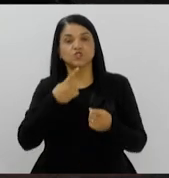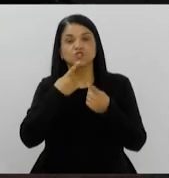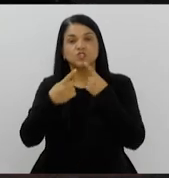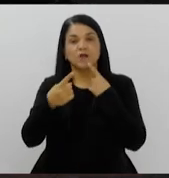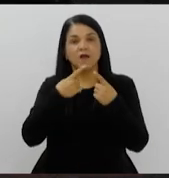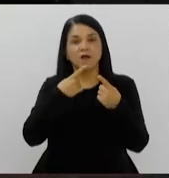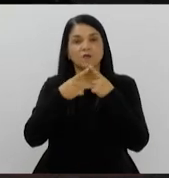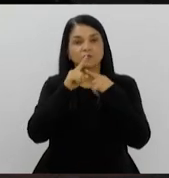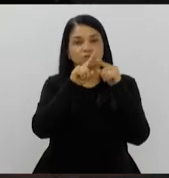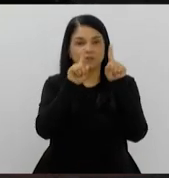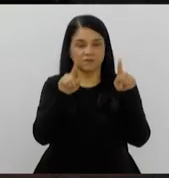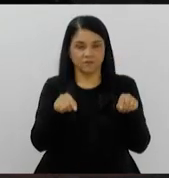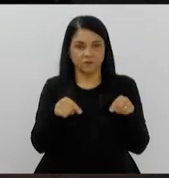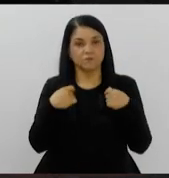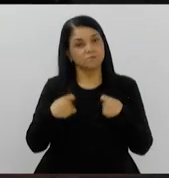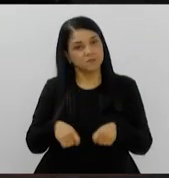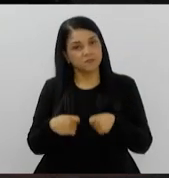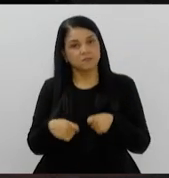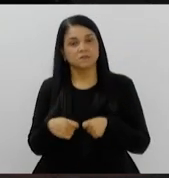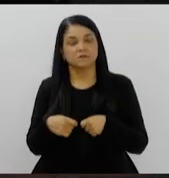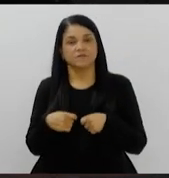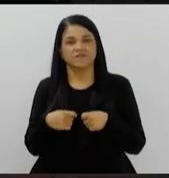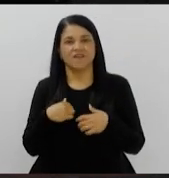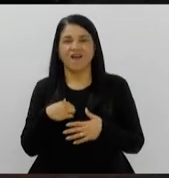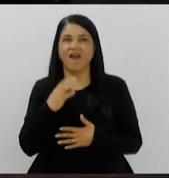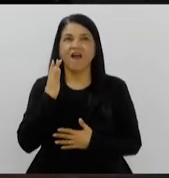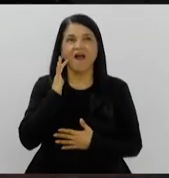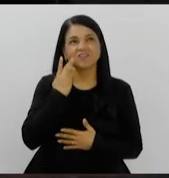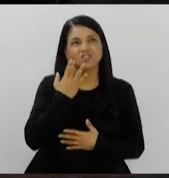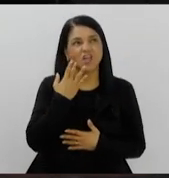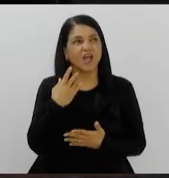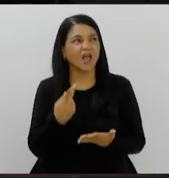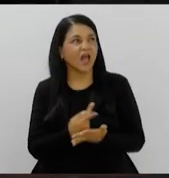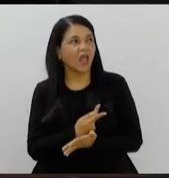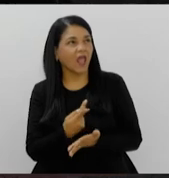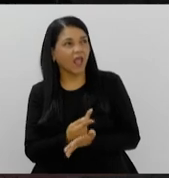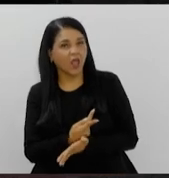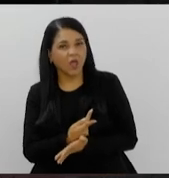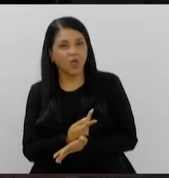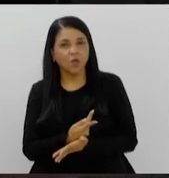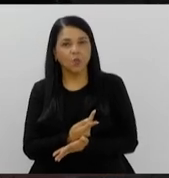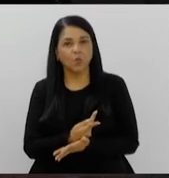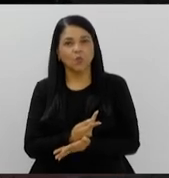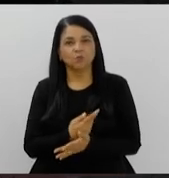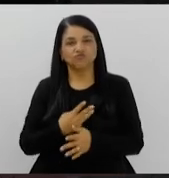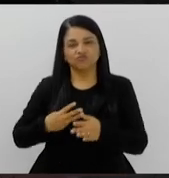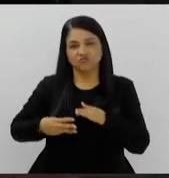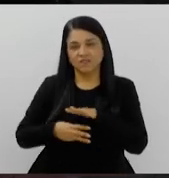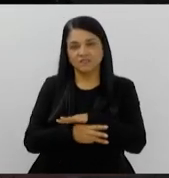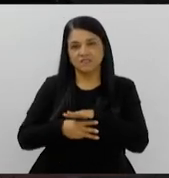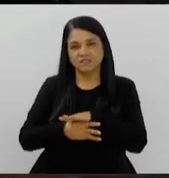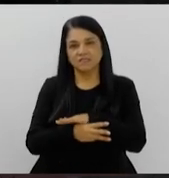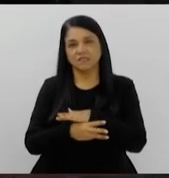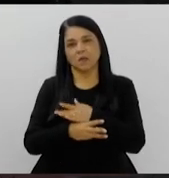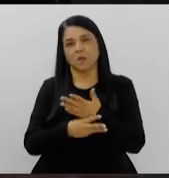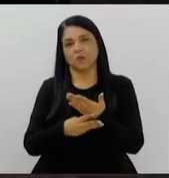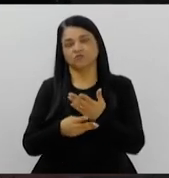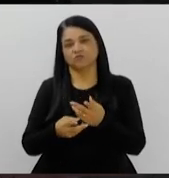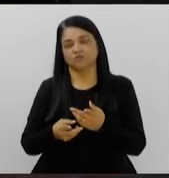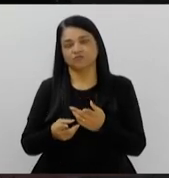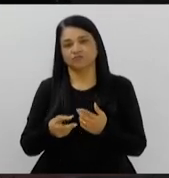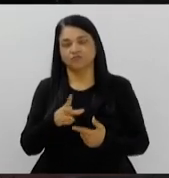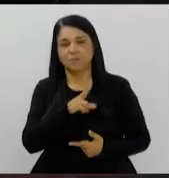servidores. Não pode achar que repetindo os erros de terceirização, de